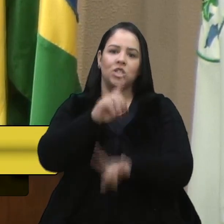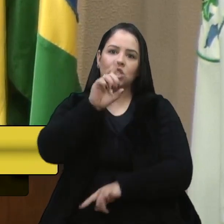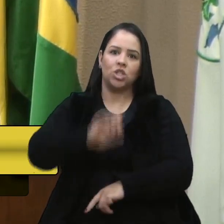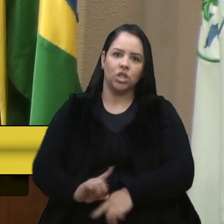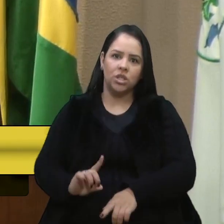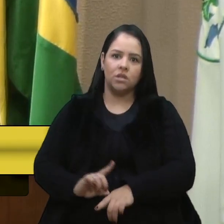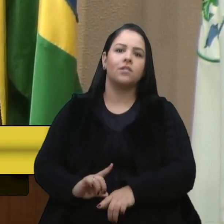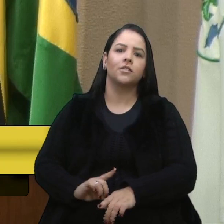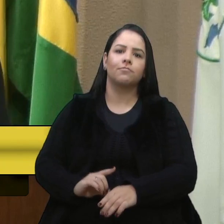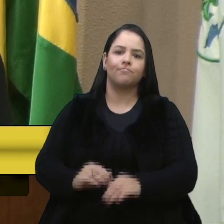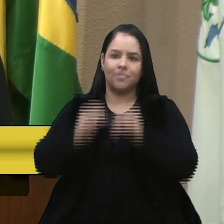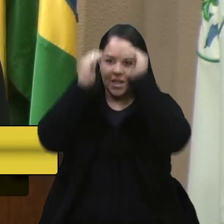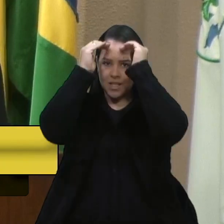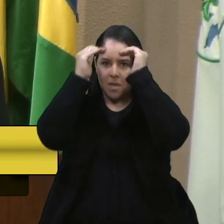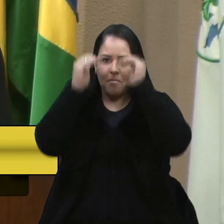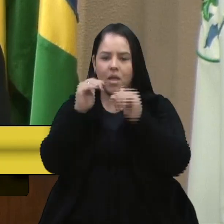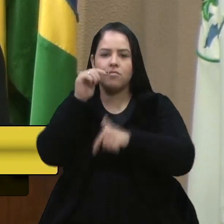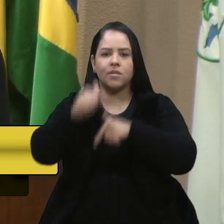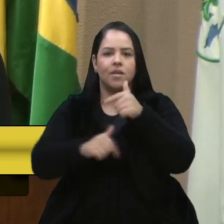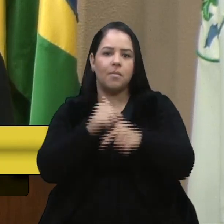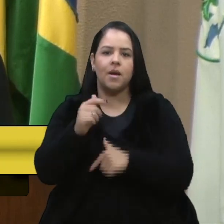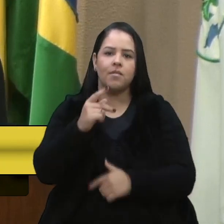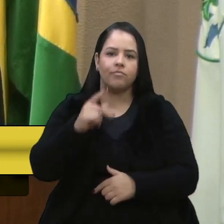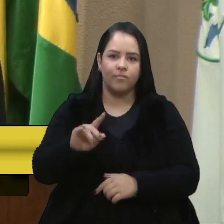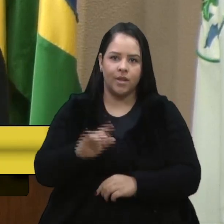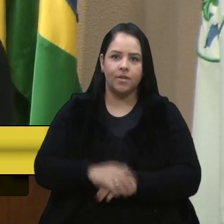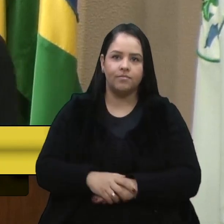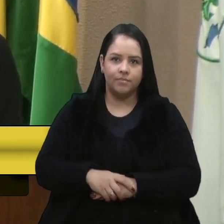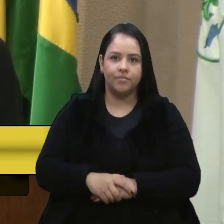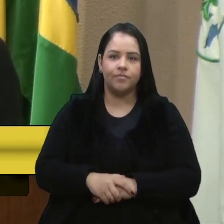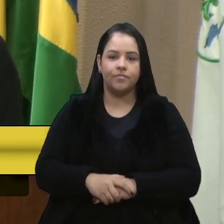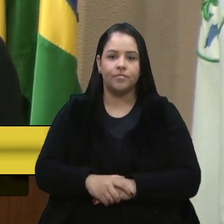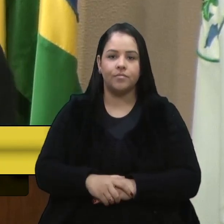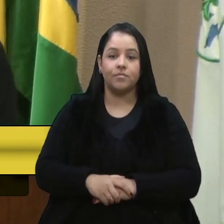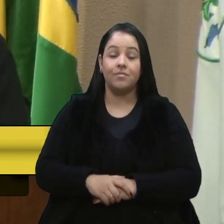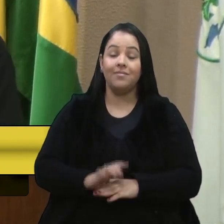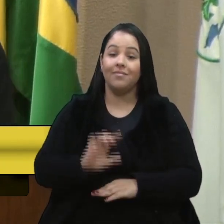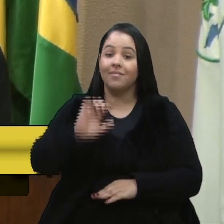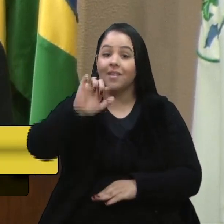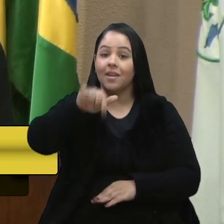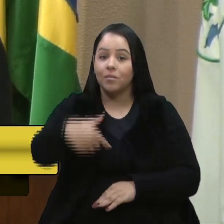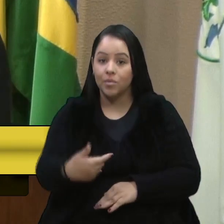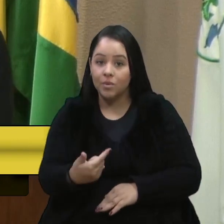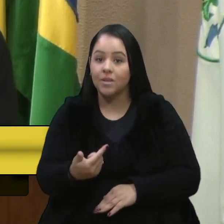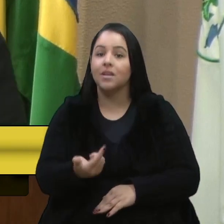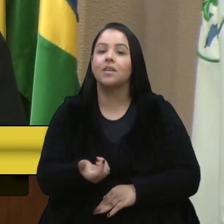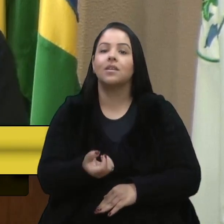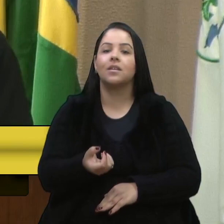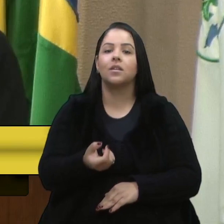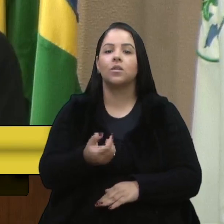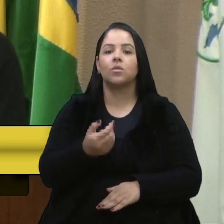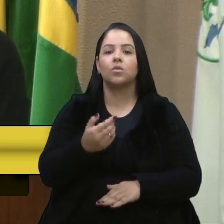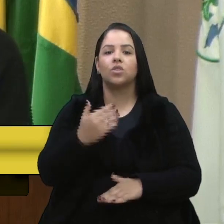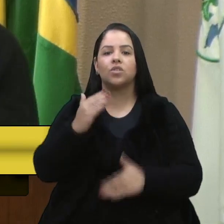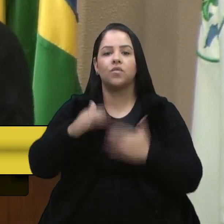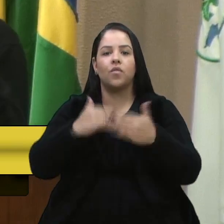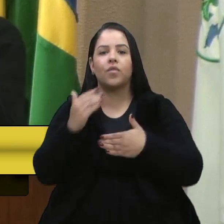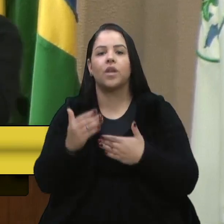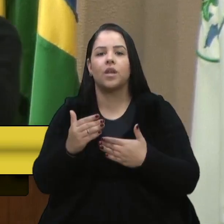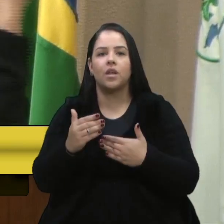trabalho que está sendo realizado por eles, e, posteriormente, ser construído um